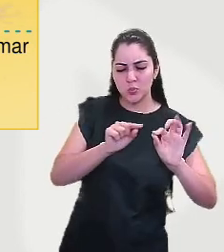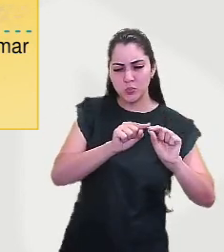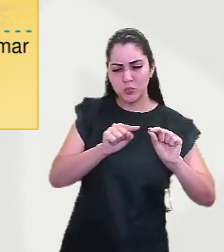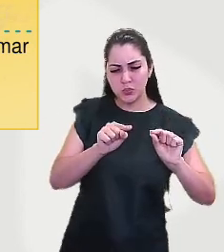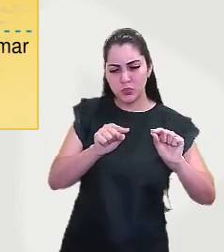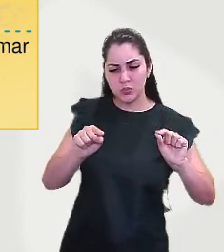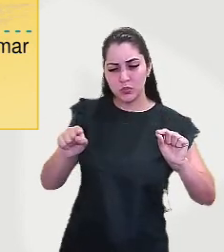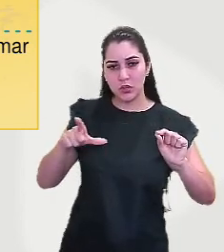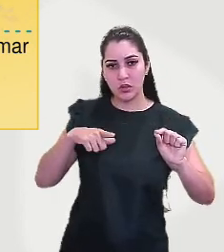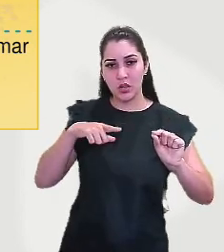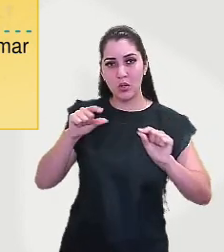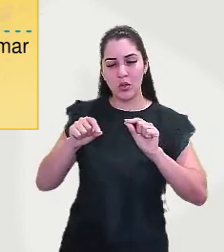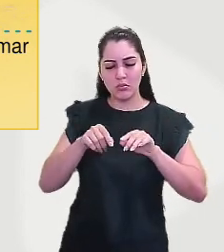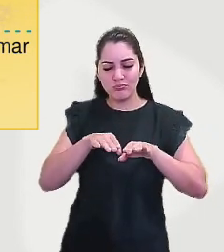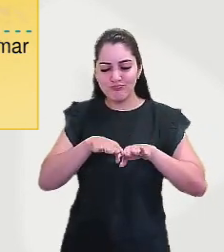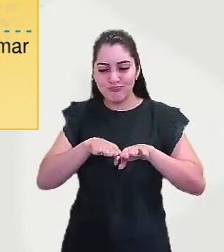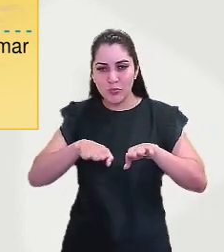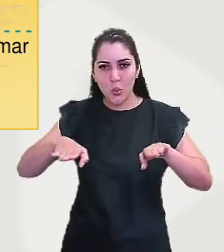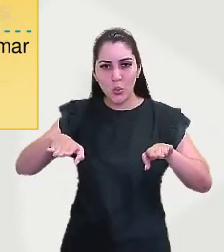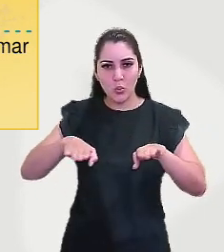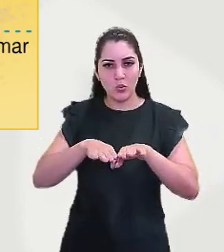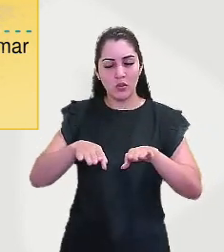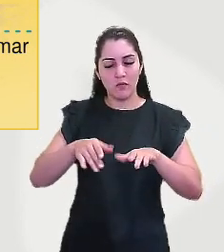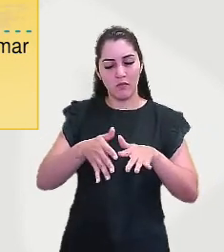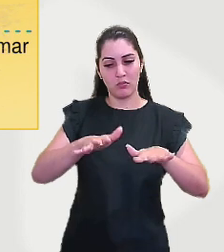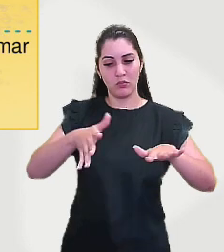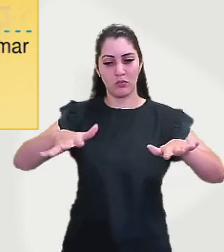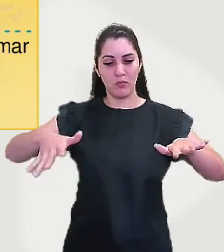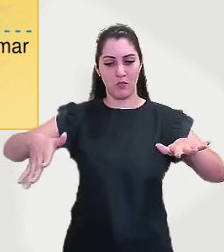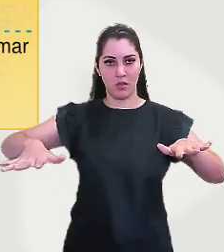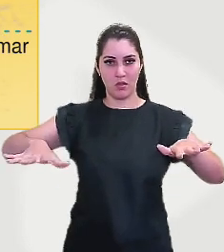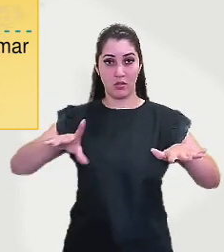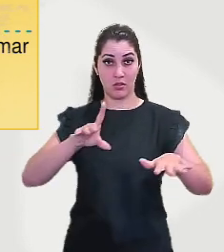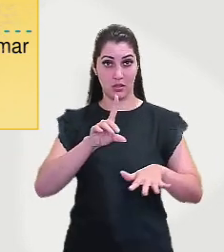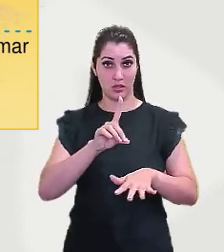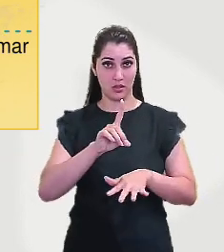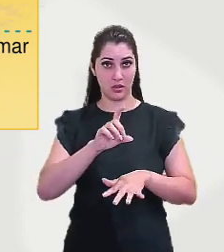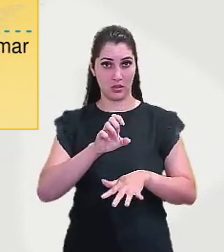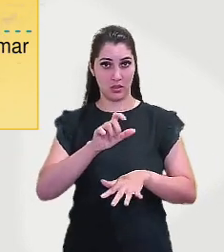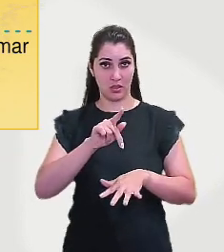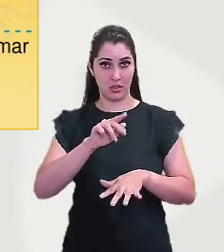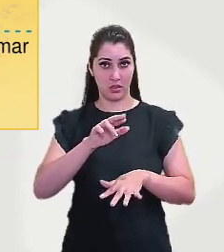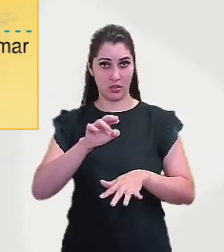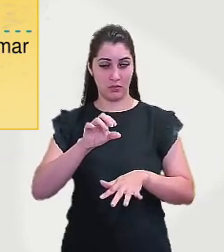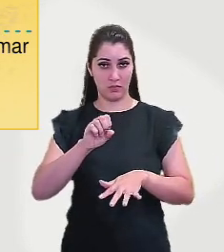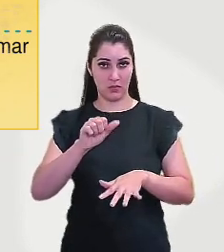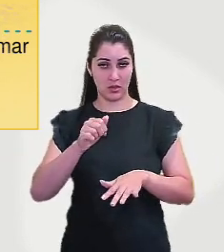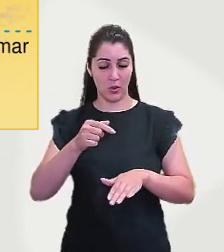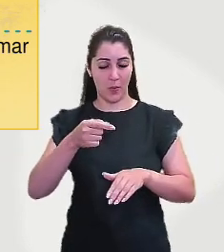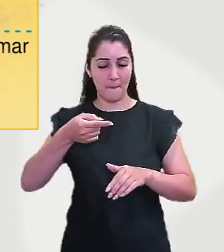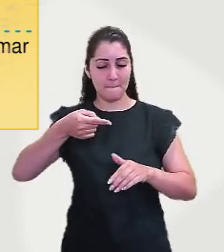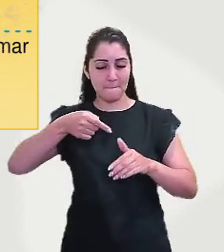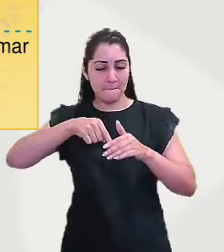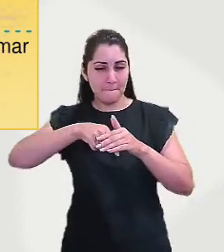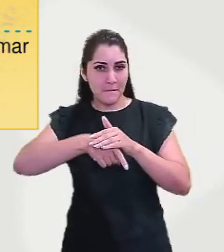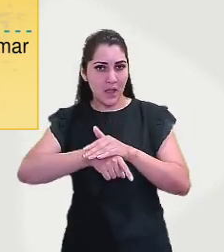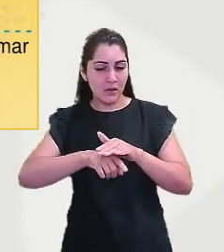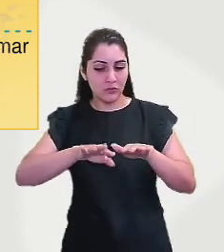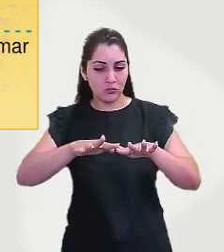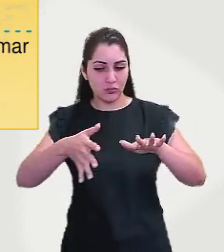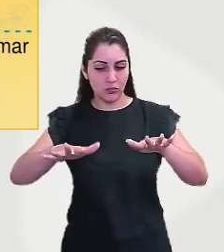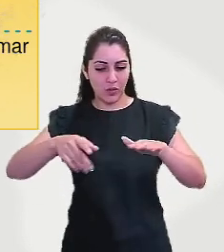ela está no nível do oceano, e a depressão, que ela está abaixo do nível do mar, é